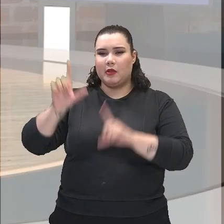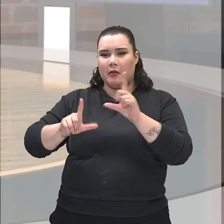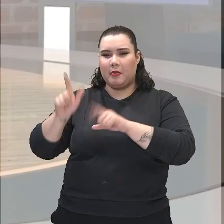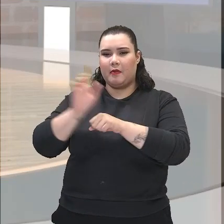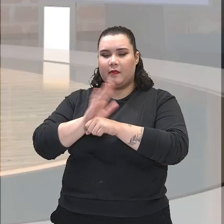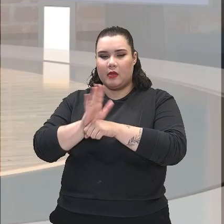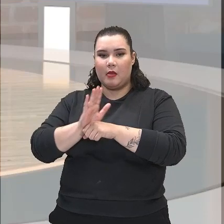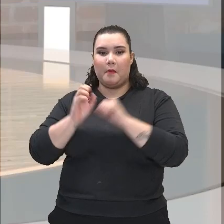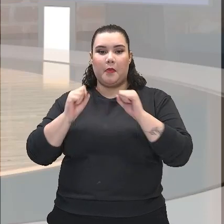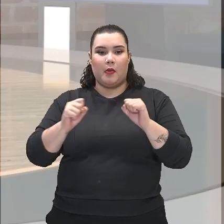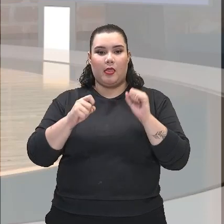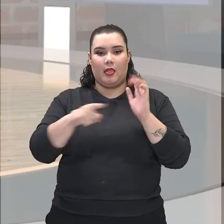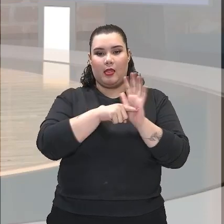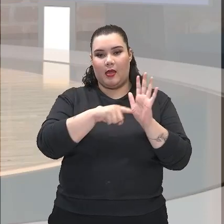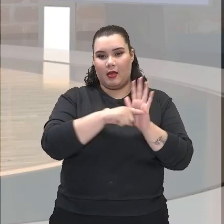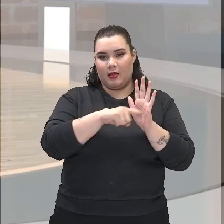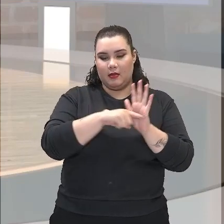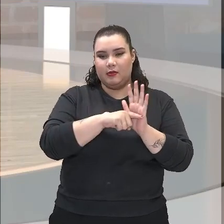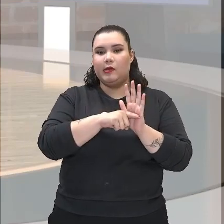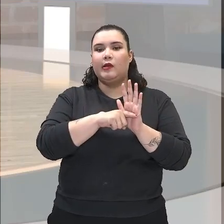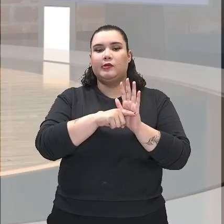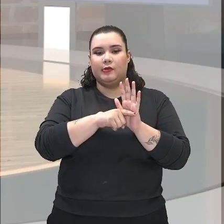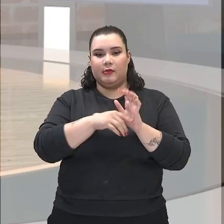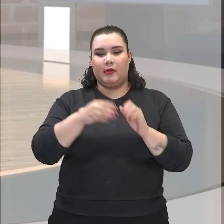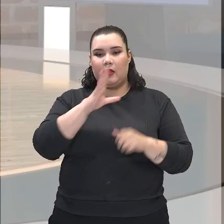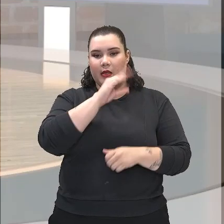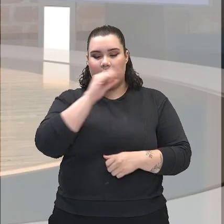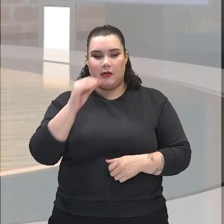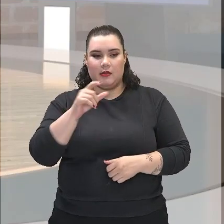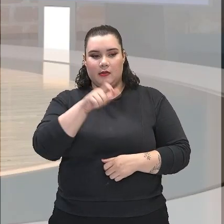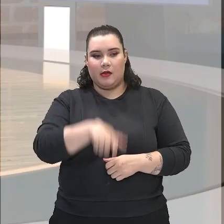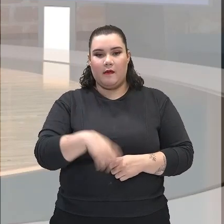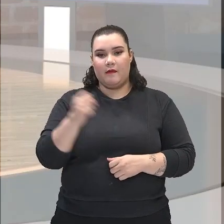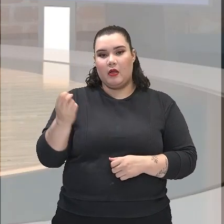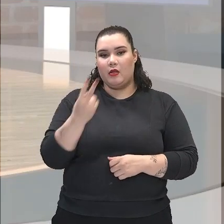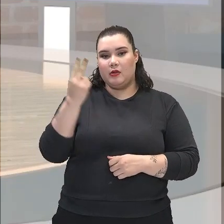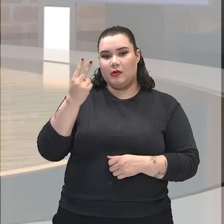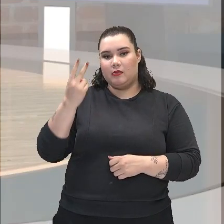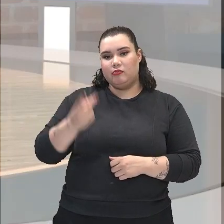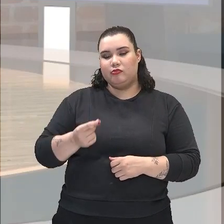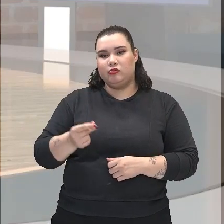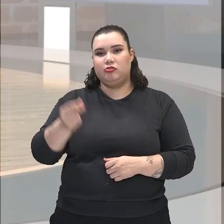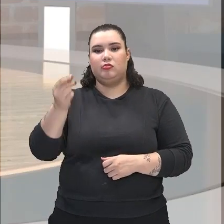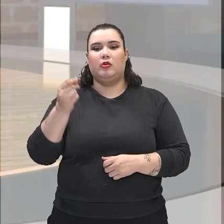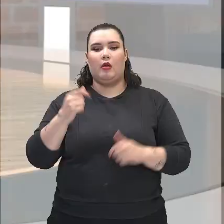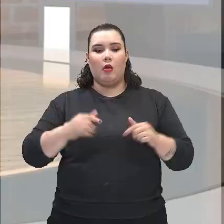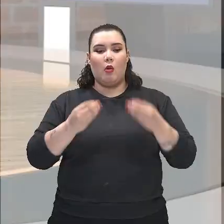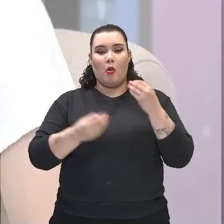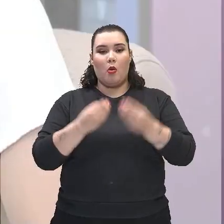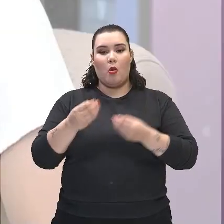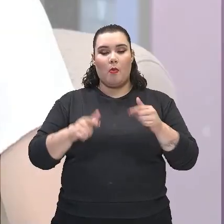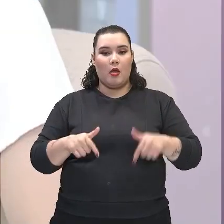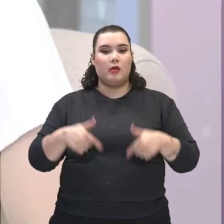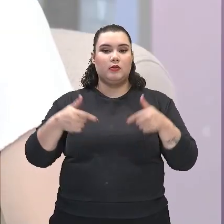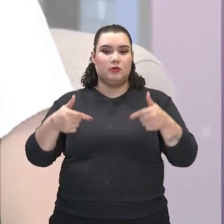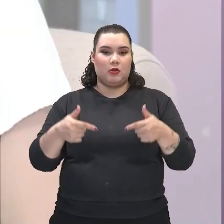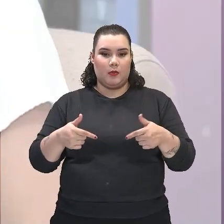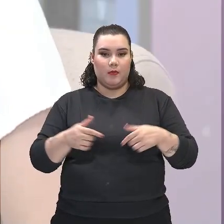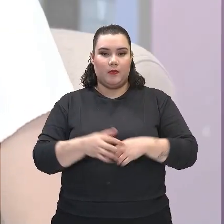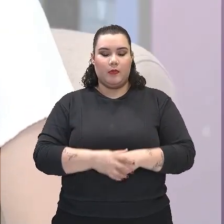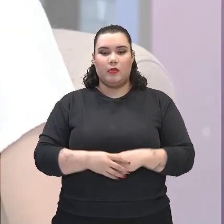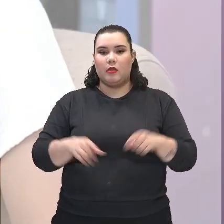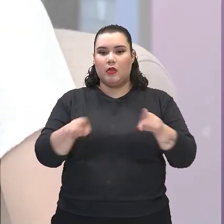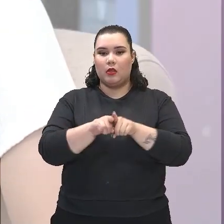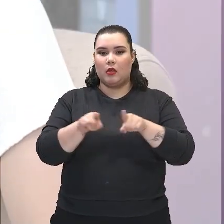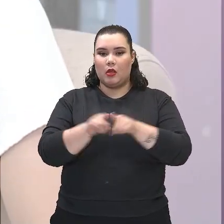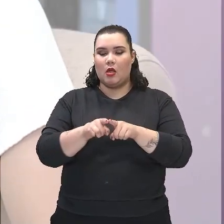impacto negativo e duradouro na formação de valores, de atitudes dos nossos filhos. Inclusive,